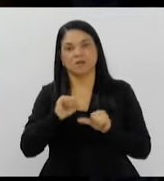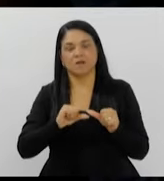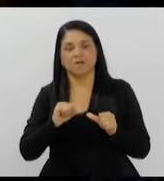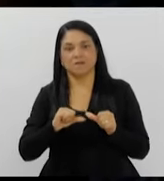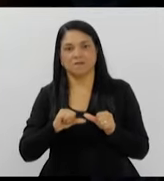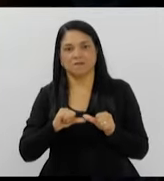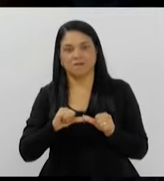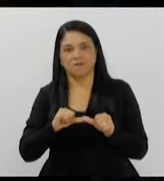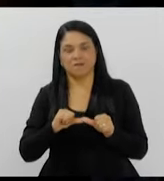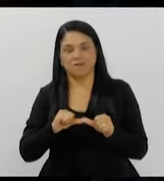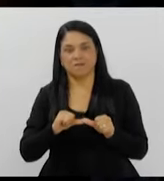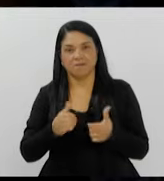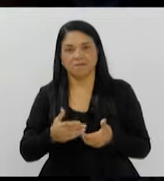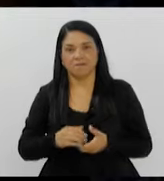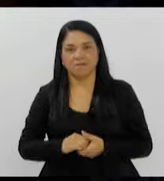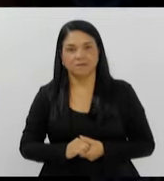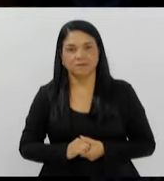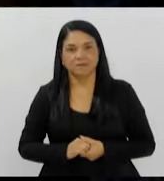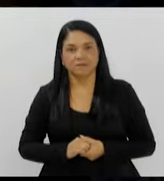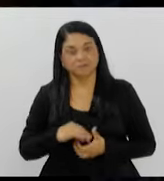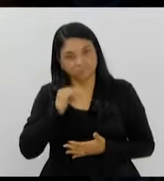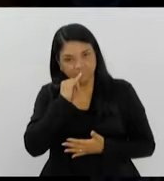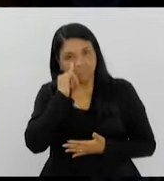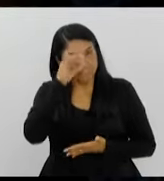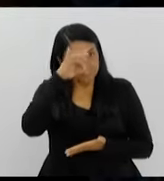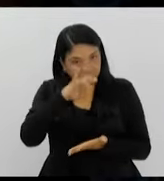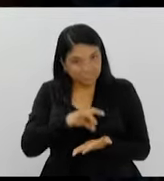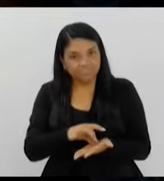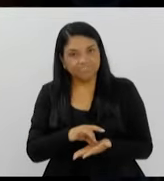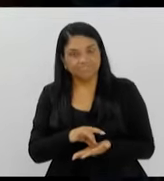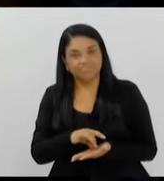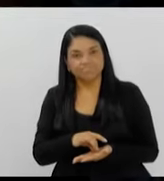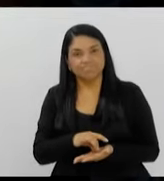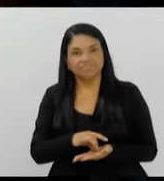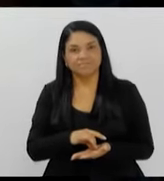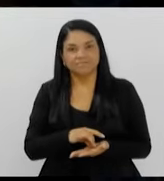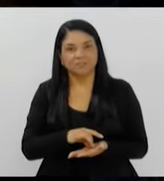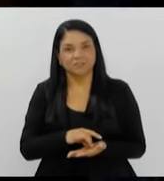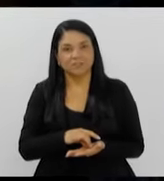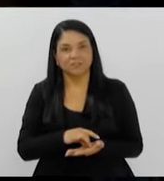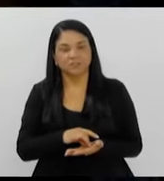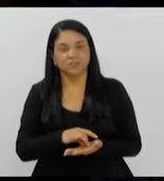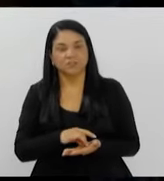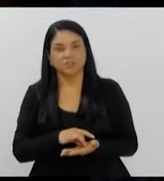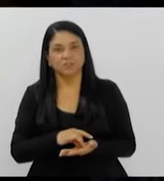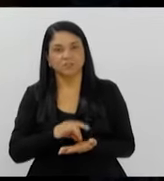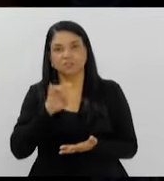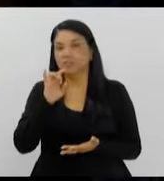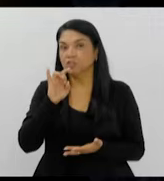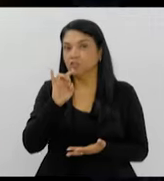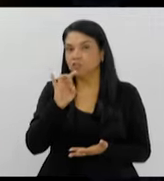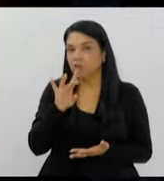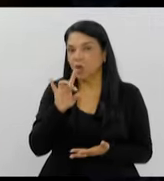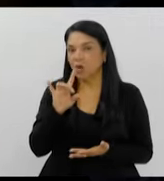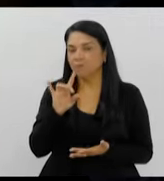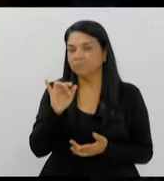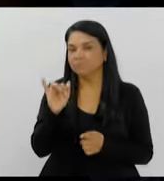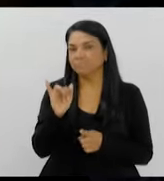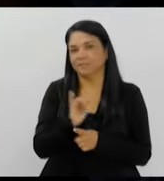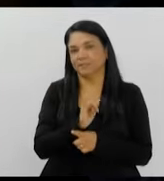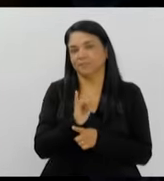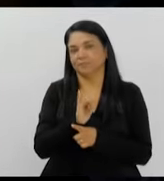trocado agora para ser bem honesto só vai ter uma maneira de melhorar a imagem no Rio de